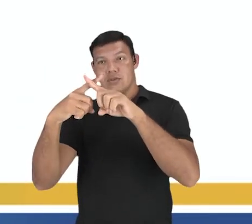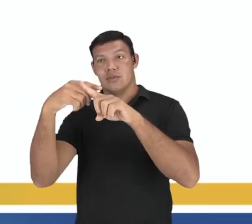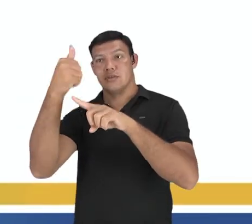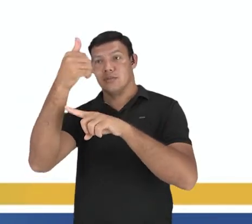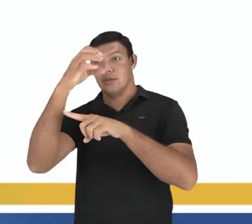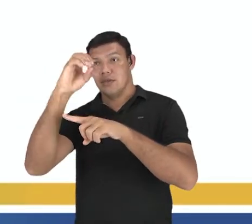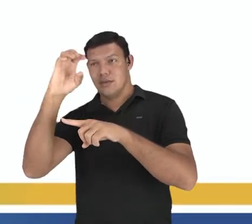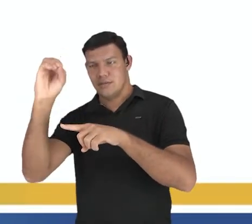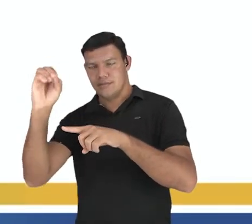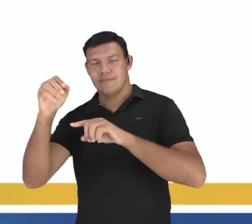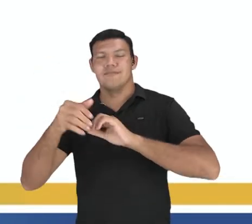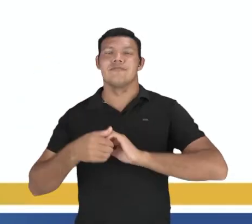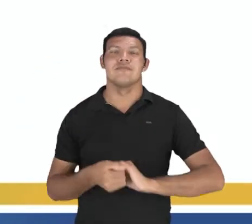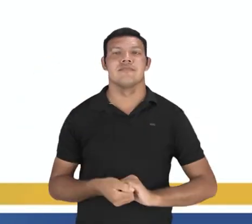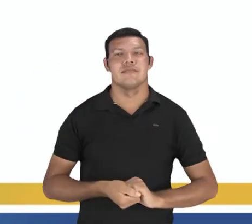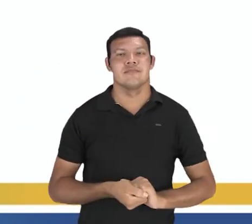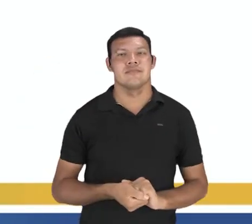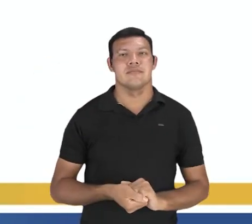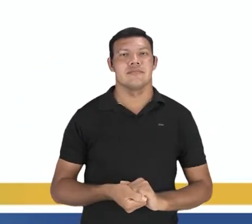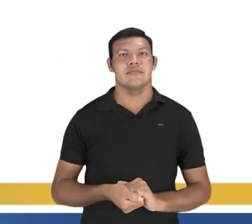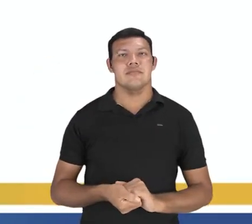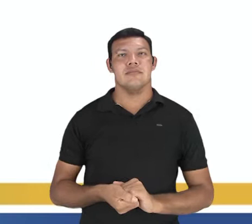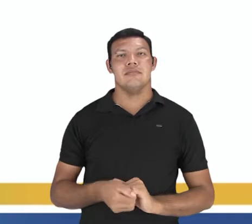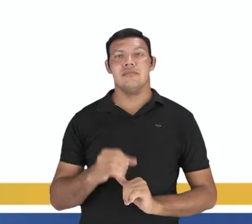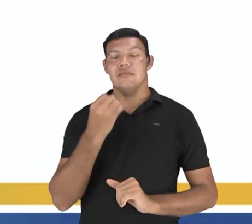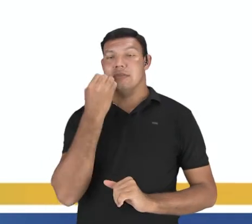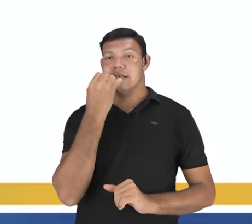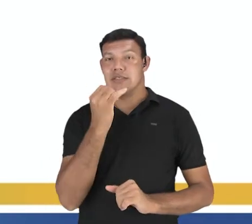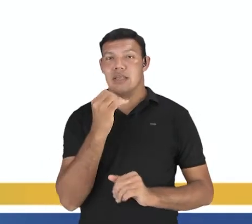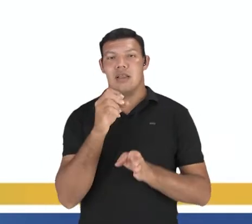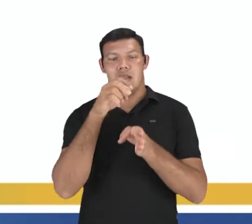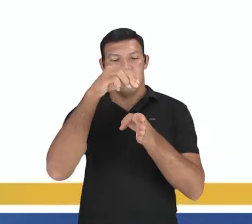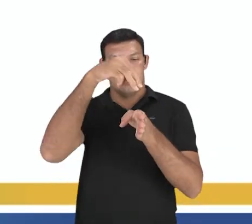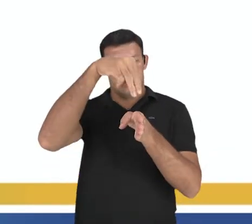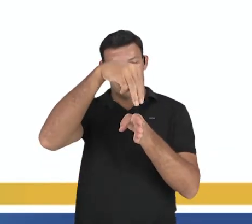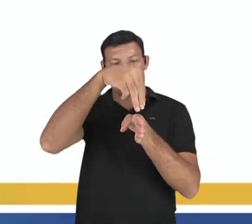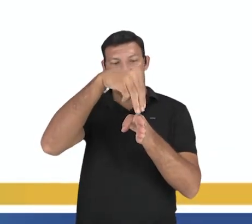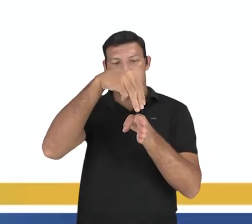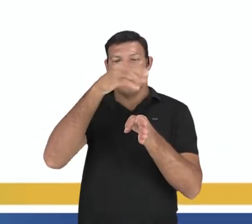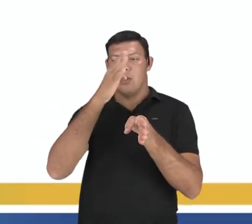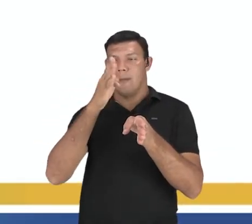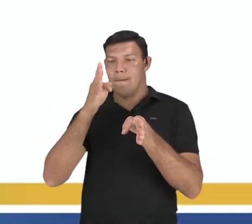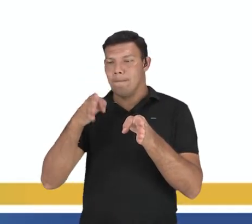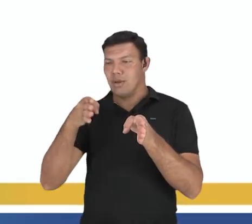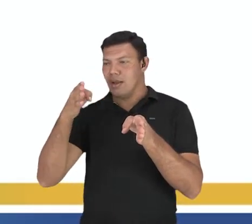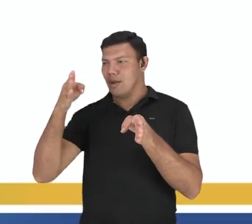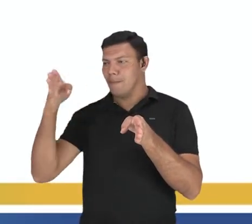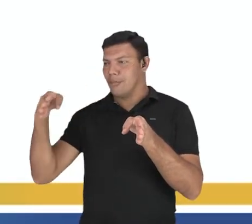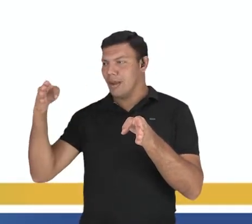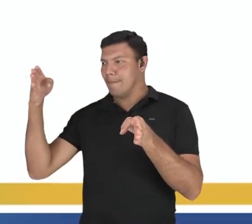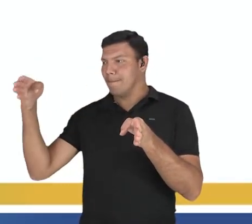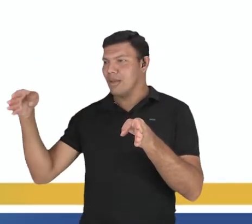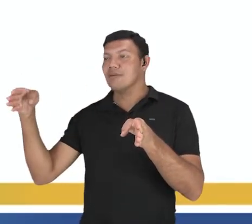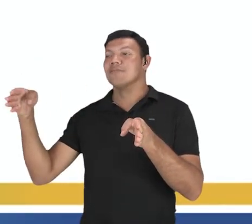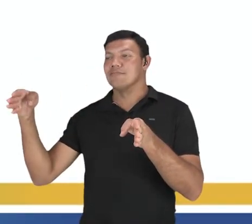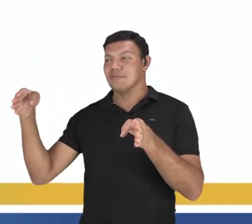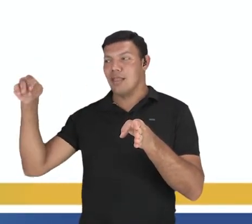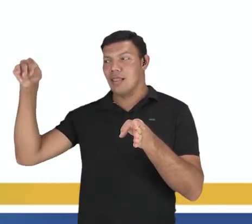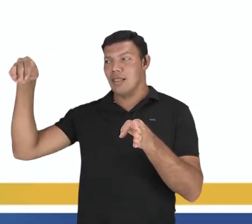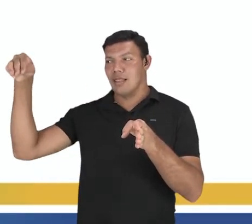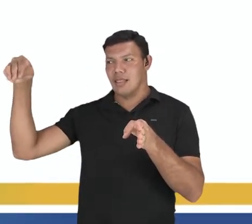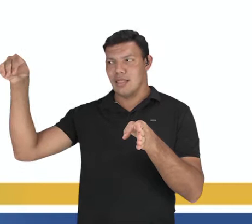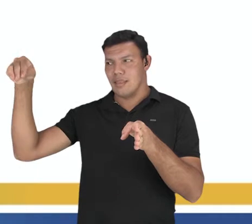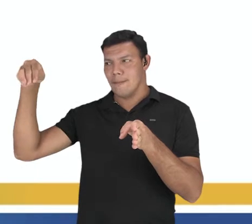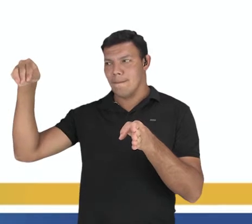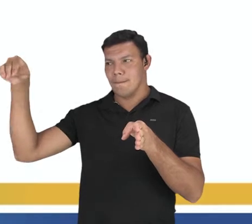Agora não é mais por 10 é por sem isso eu quiser transformar esses metros em milímetros eu vou andar três casinhas para a